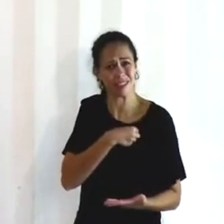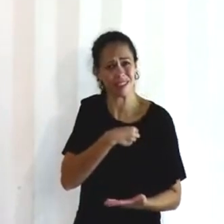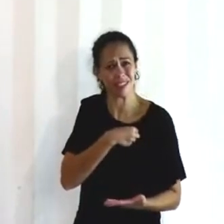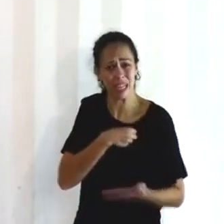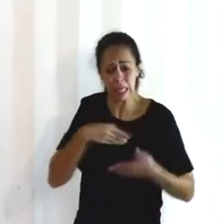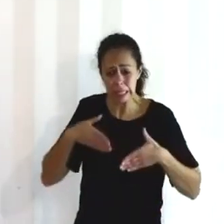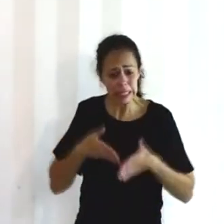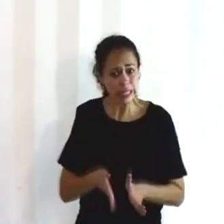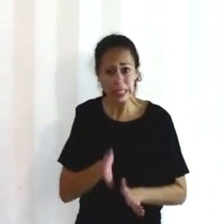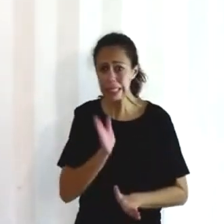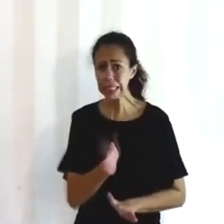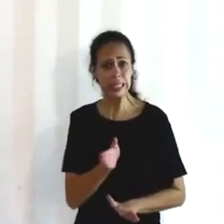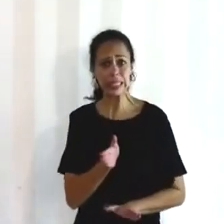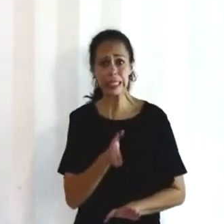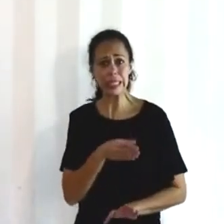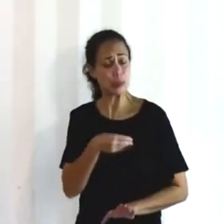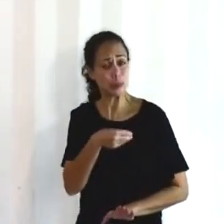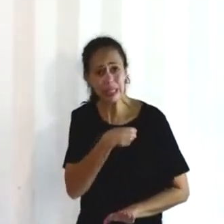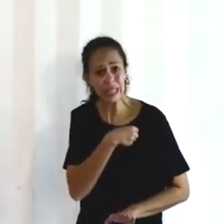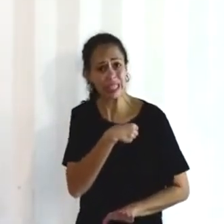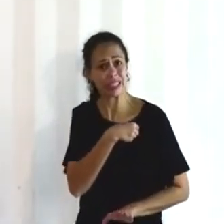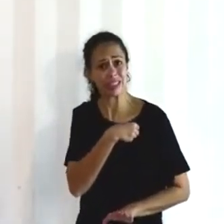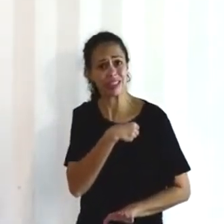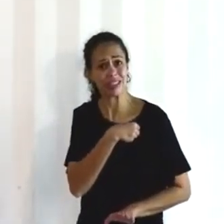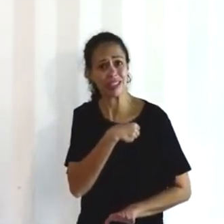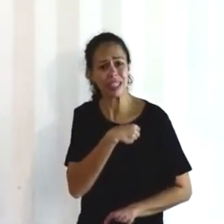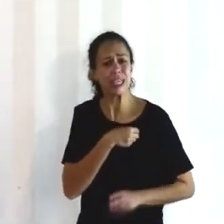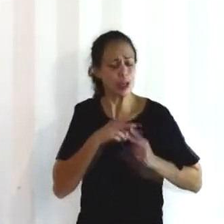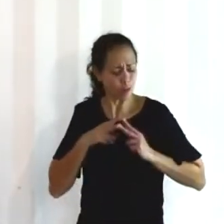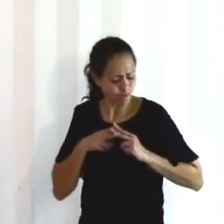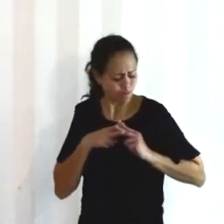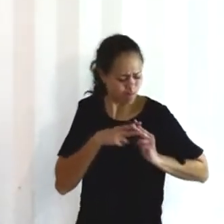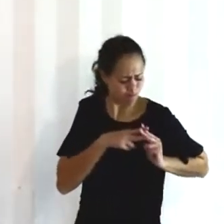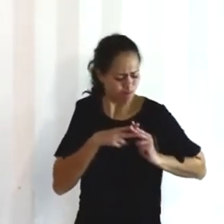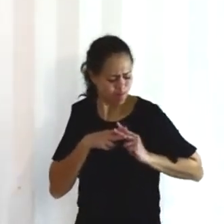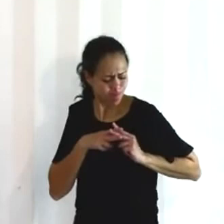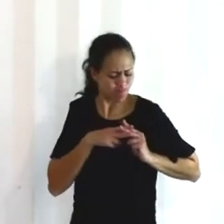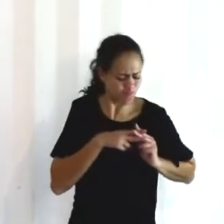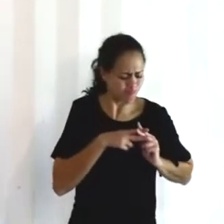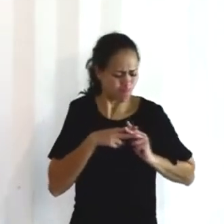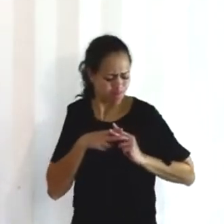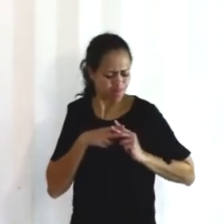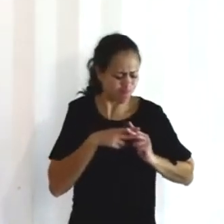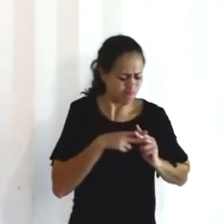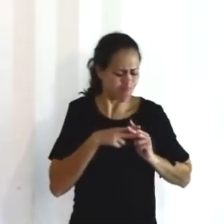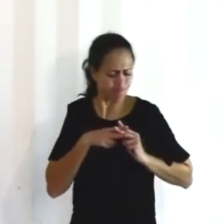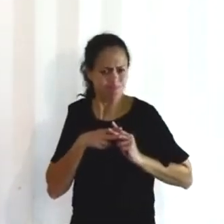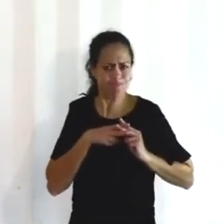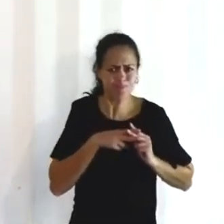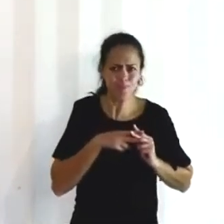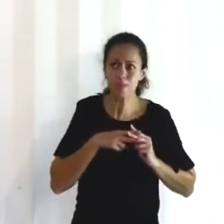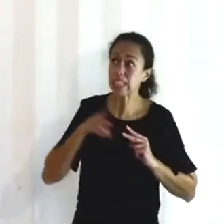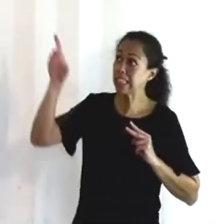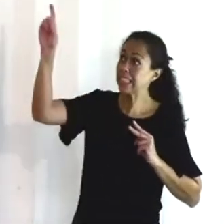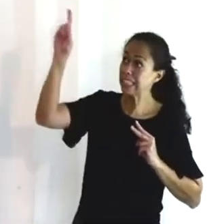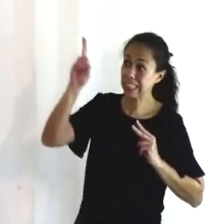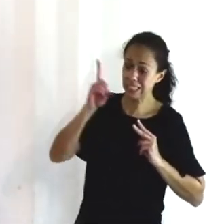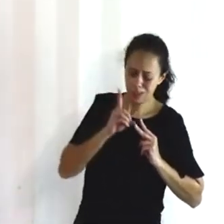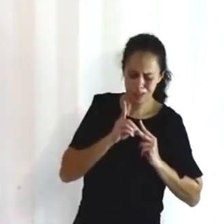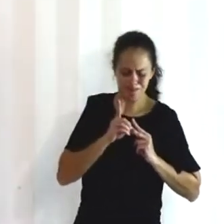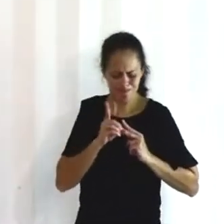nosso nascimento. Nós vivemos em luta constantemente para fugir da presença graciosa de Deus.